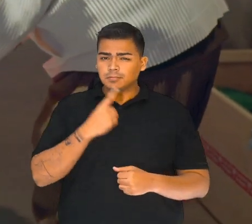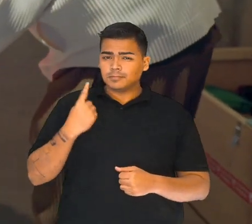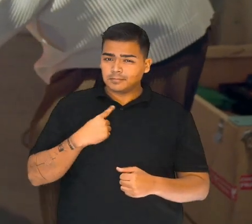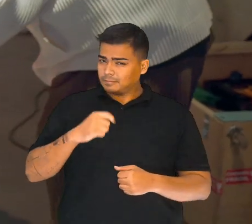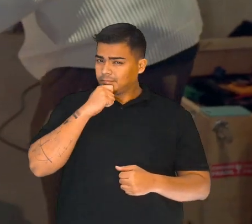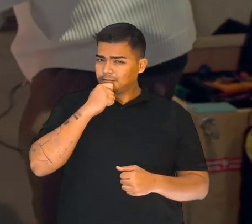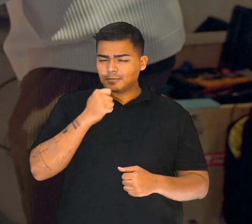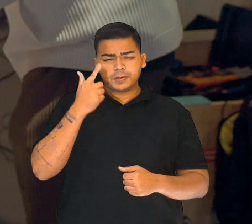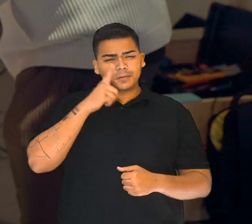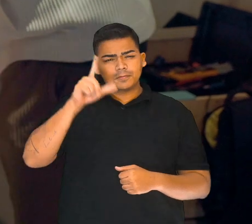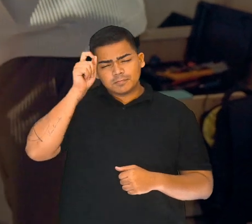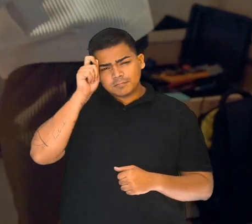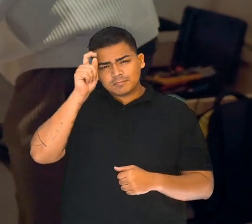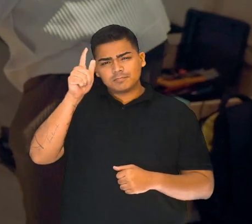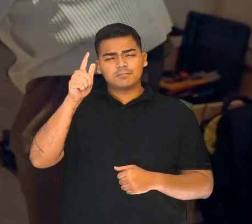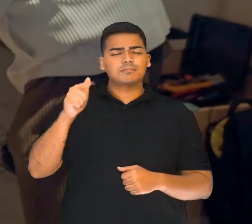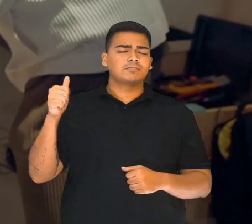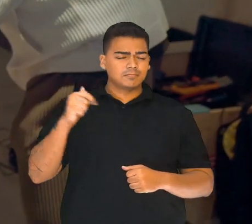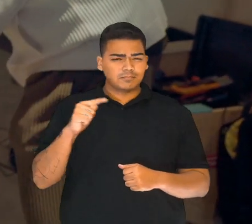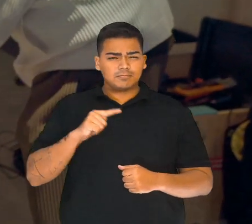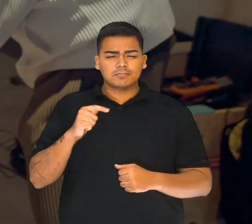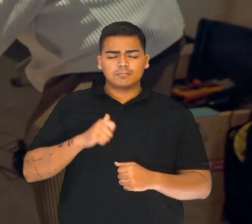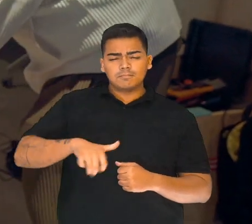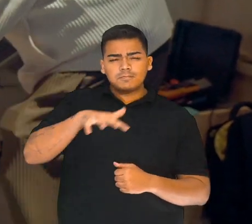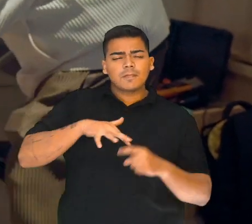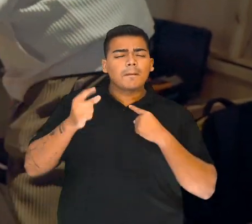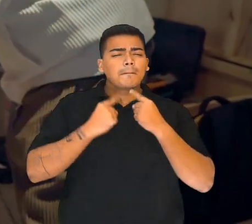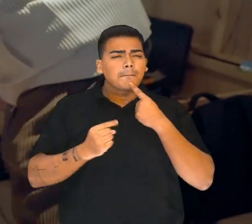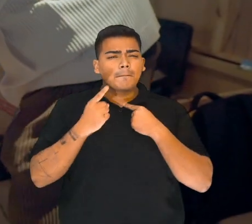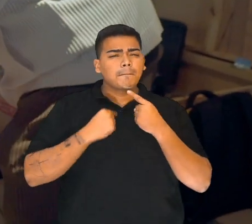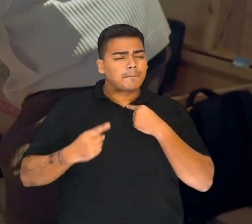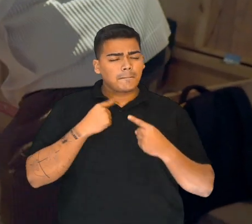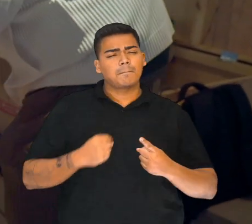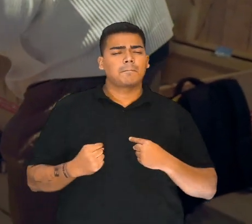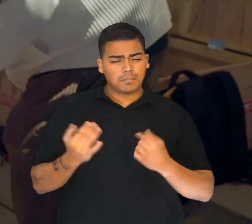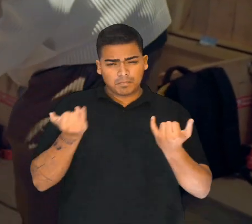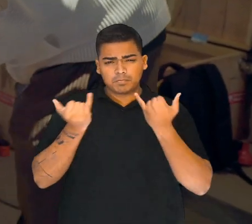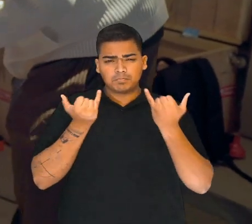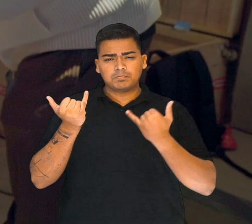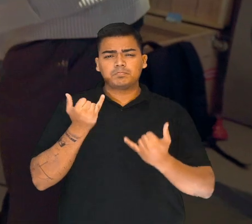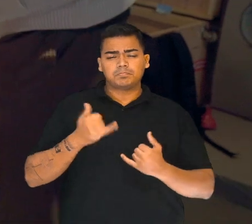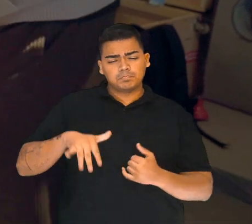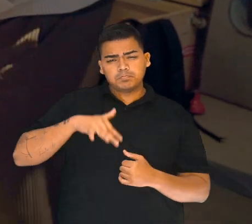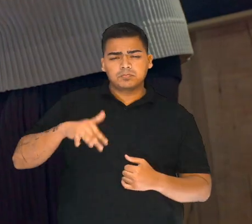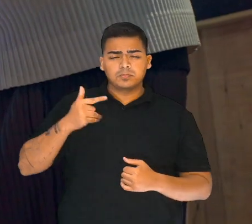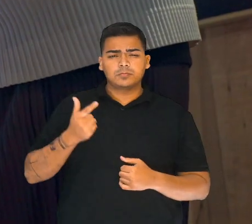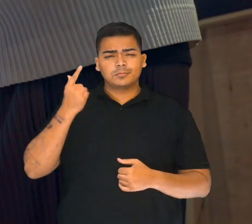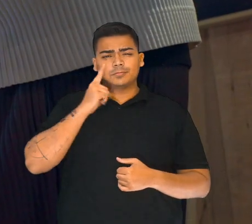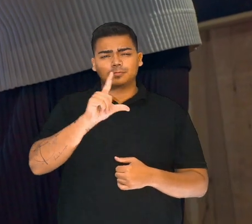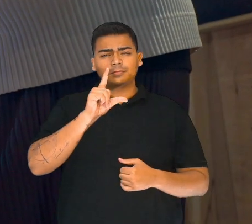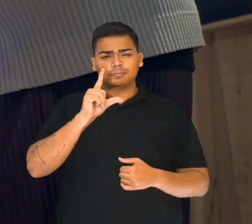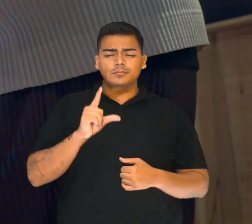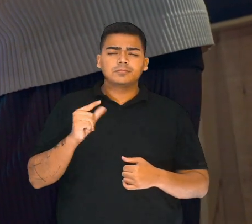gente ainda consegue, criativamente, com inovação, com um certo apetite por conhecimento, com um certo apetite pelo mundo,